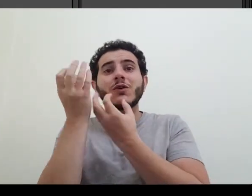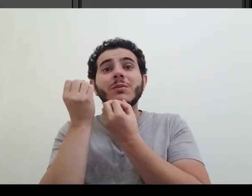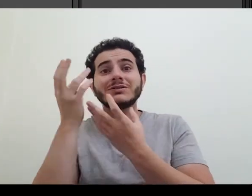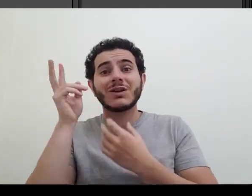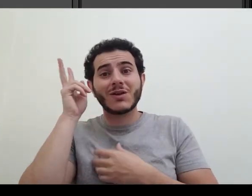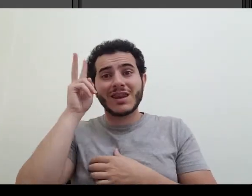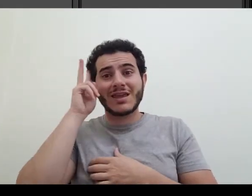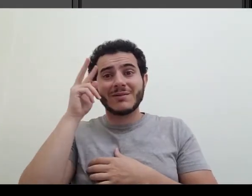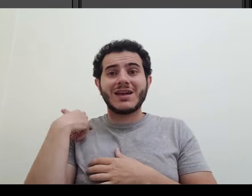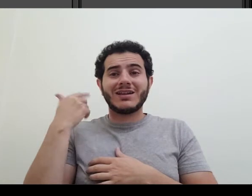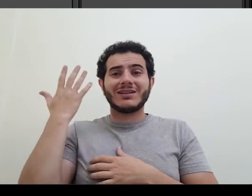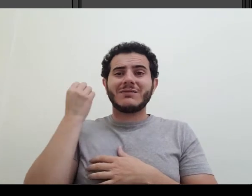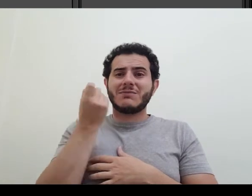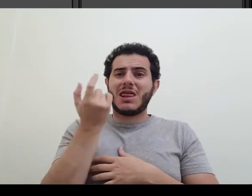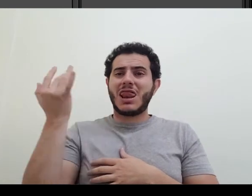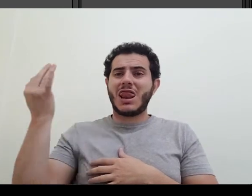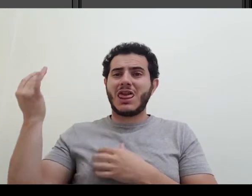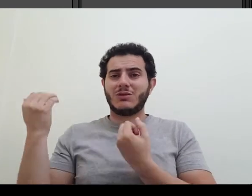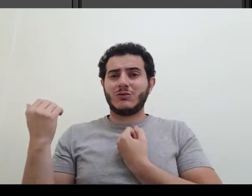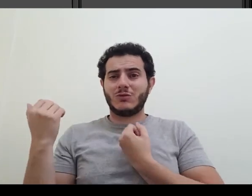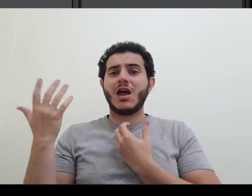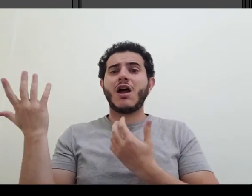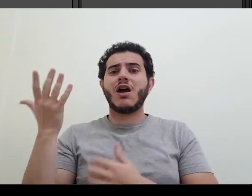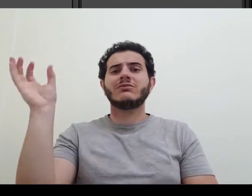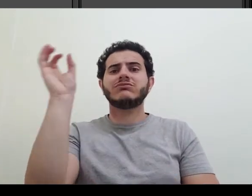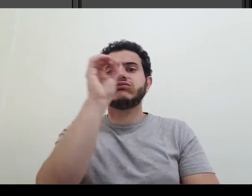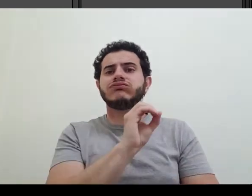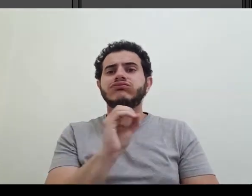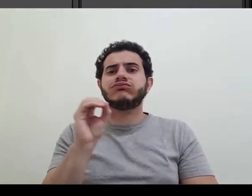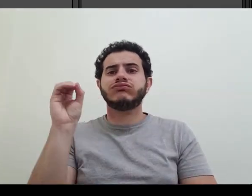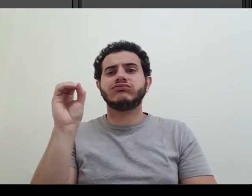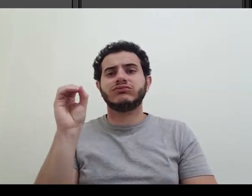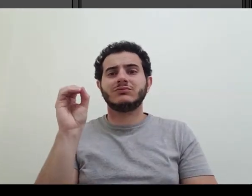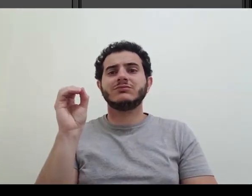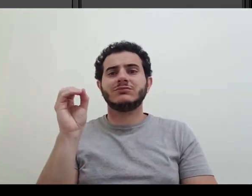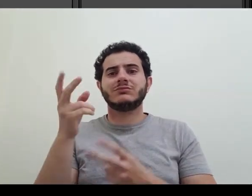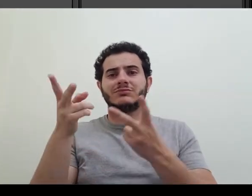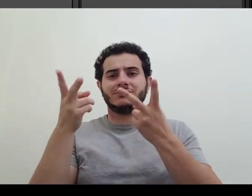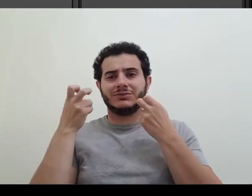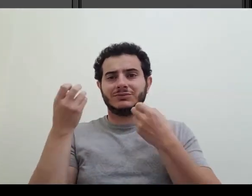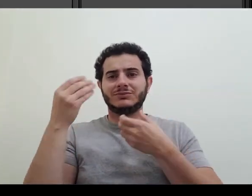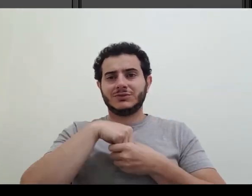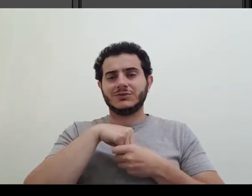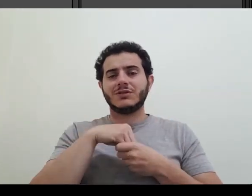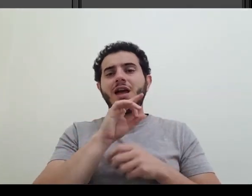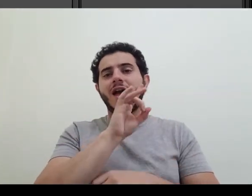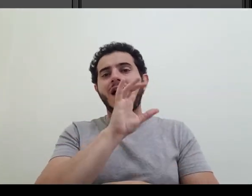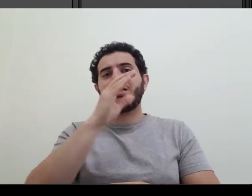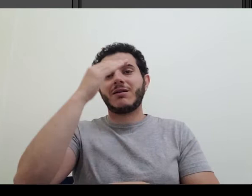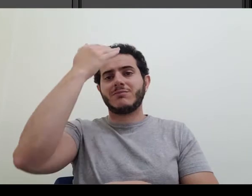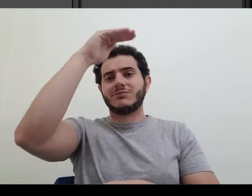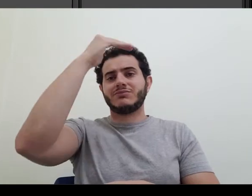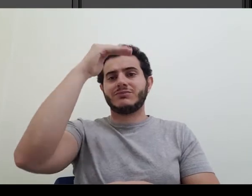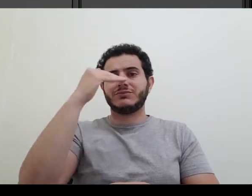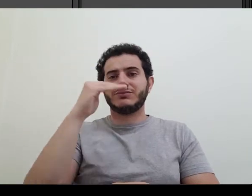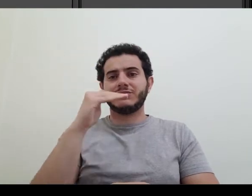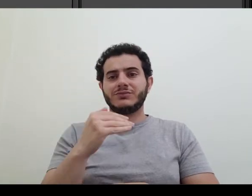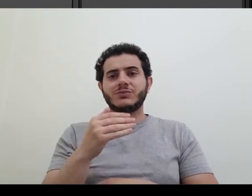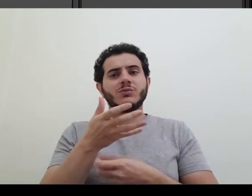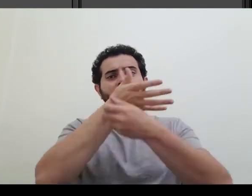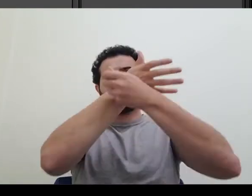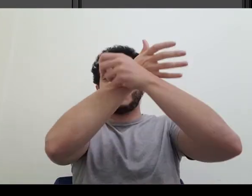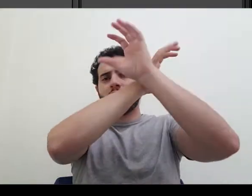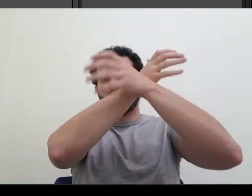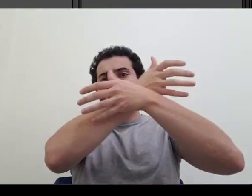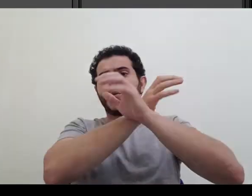catálogo aqui, todas as fotos, ó, zerado, não tem nenhuma foto aqui. Olha as pastas, vazias, as coleções, vazias